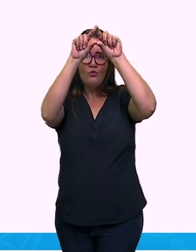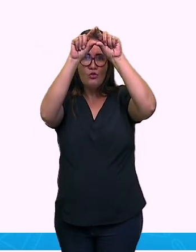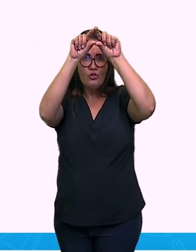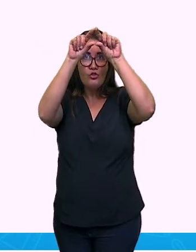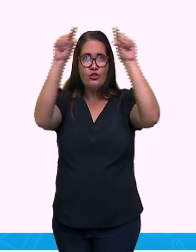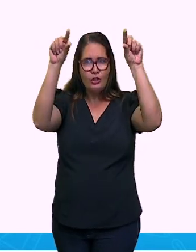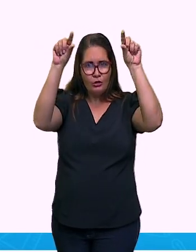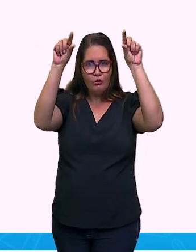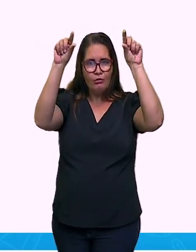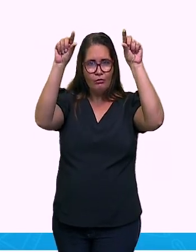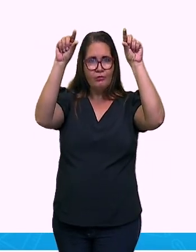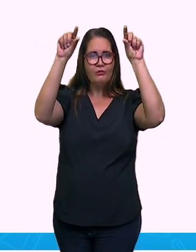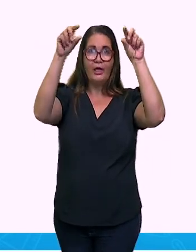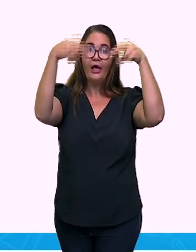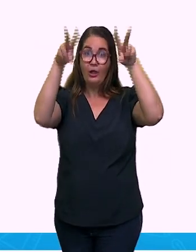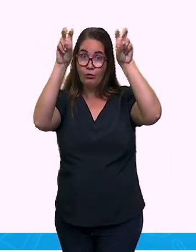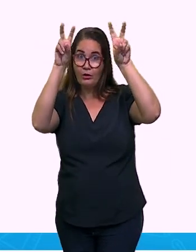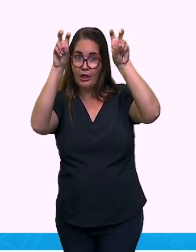resumo. É